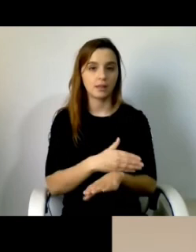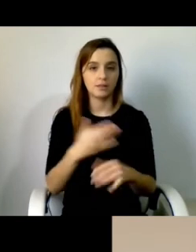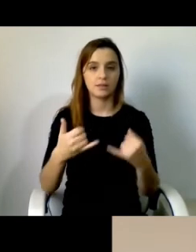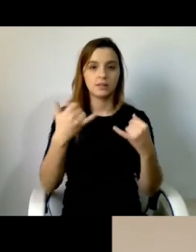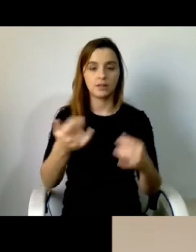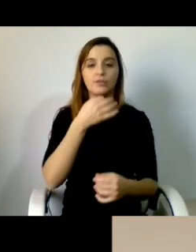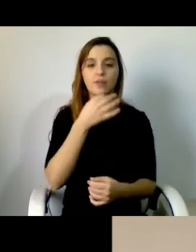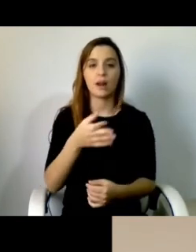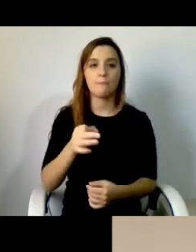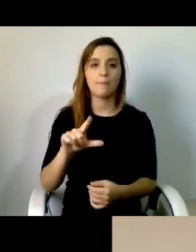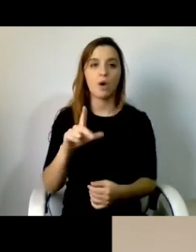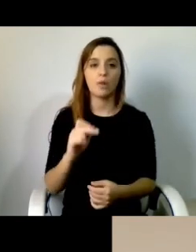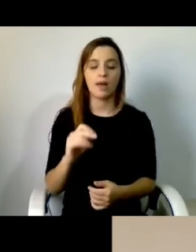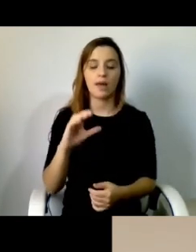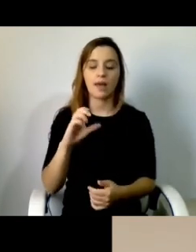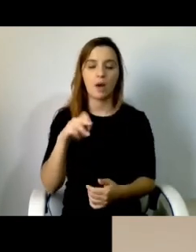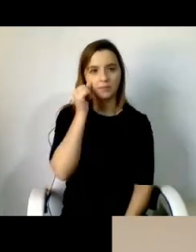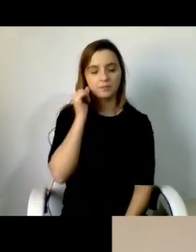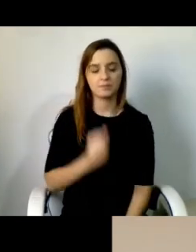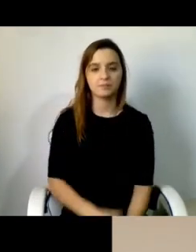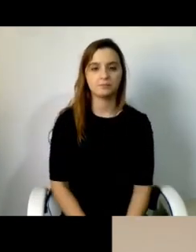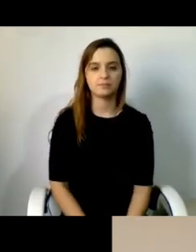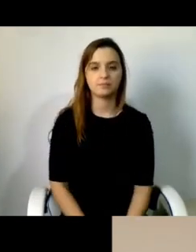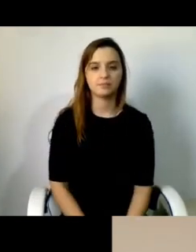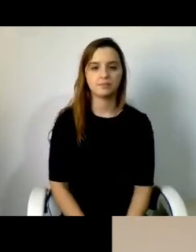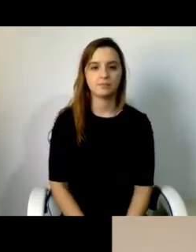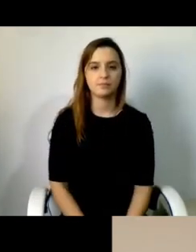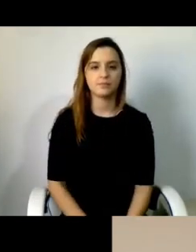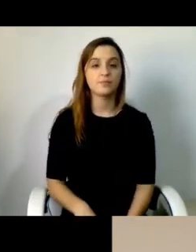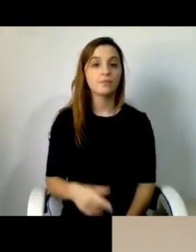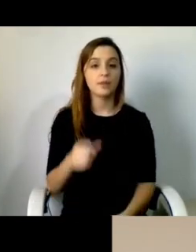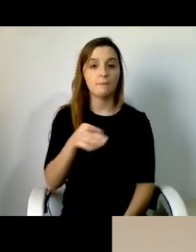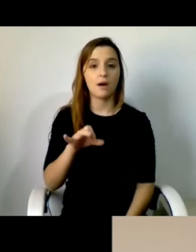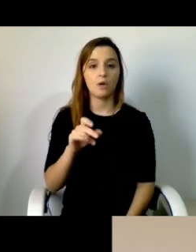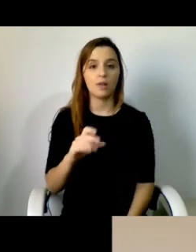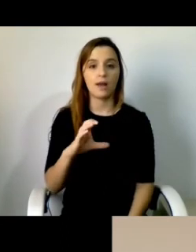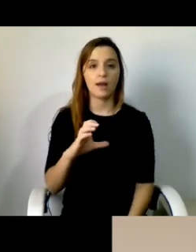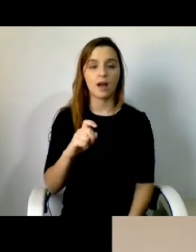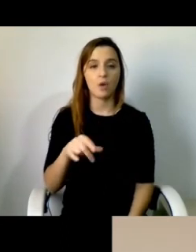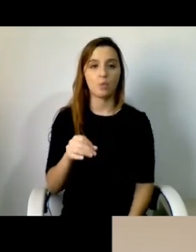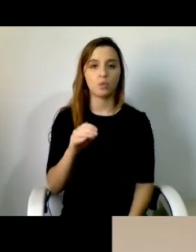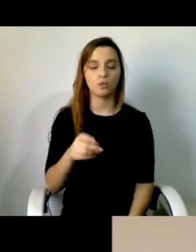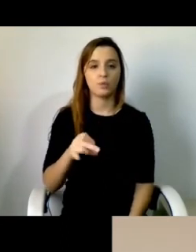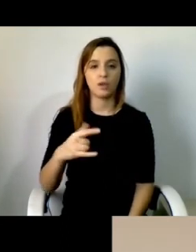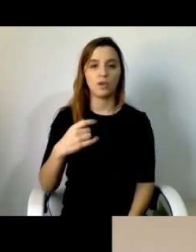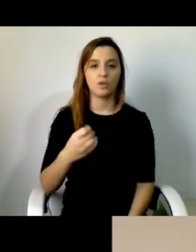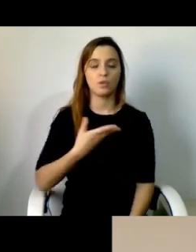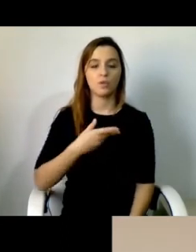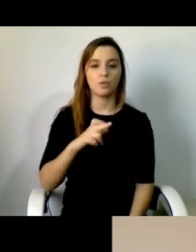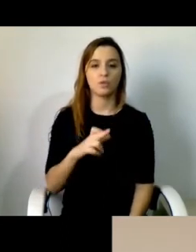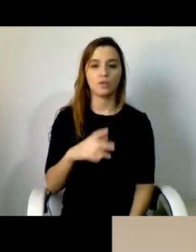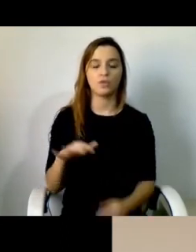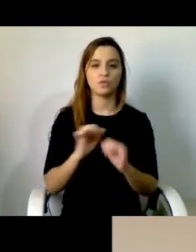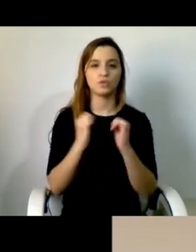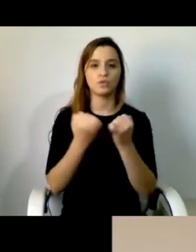de passar a palavra à Paula Campos Pinto. Portanto, Paula Campos Pinto, doutorada em Sociologia pela Universidade